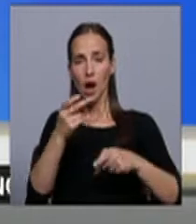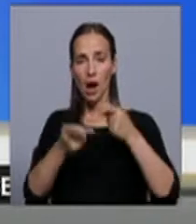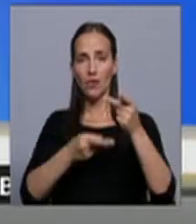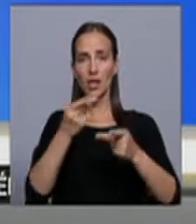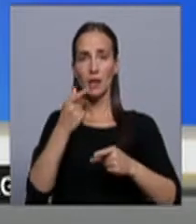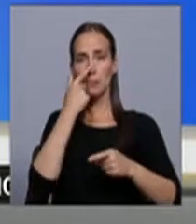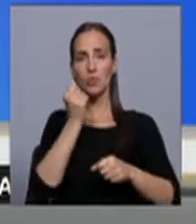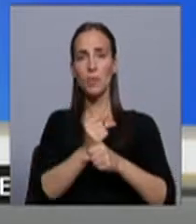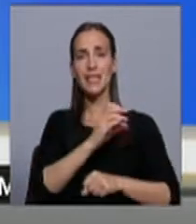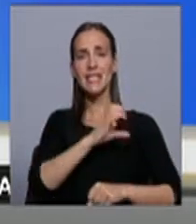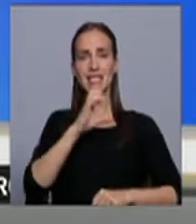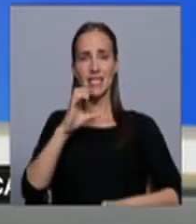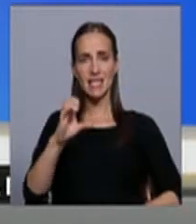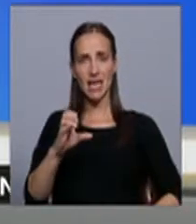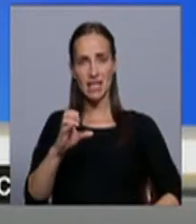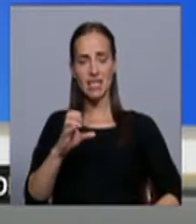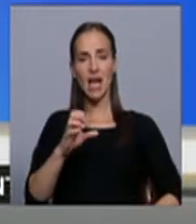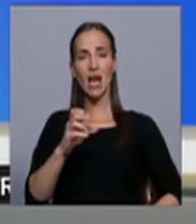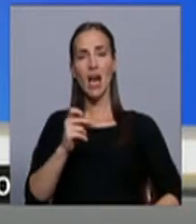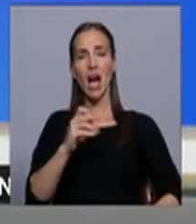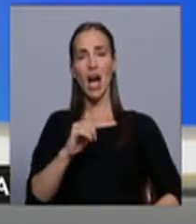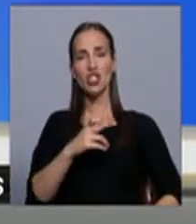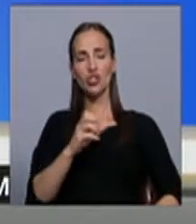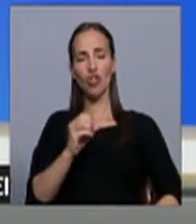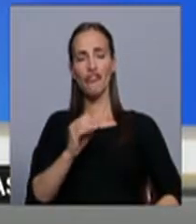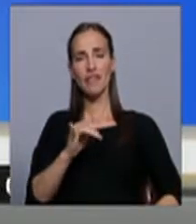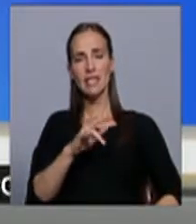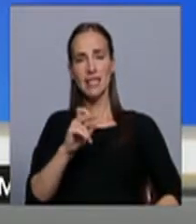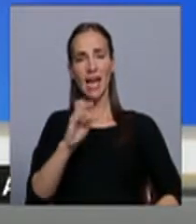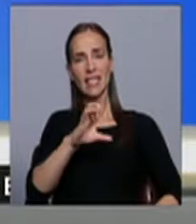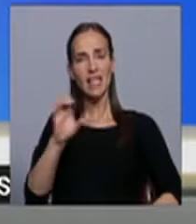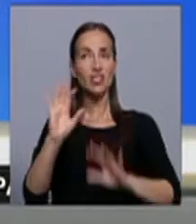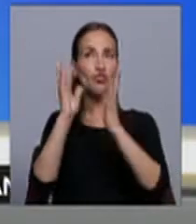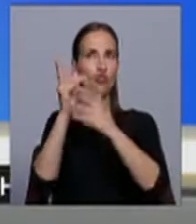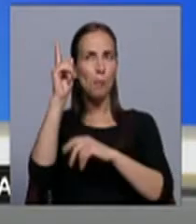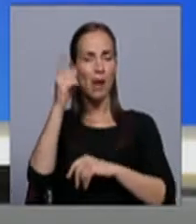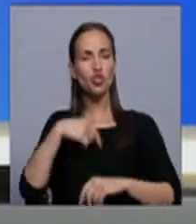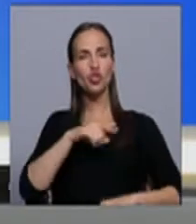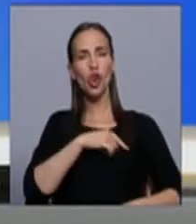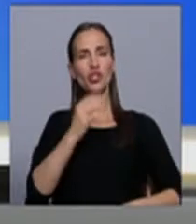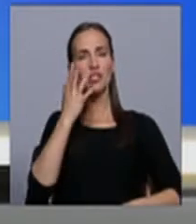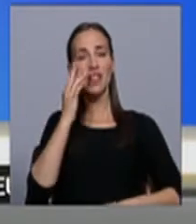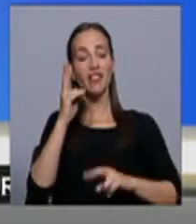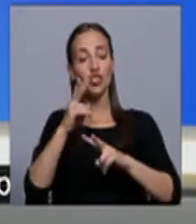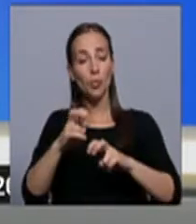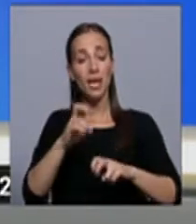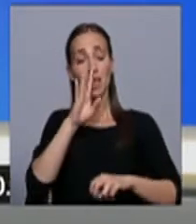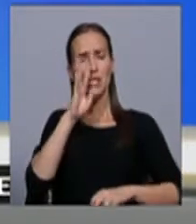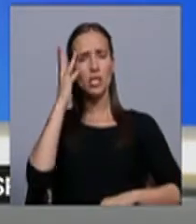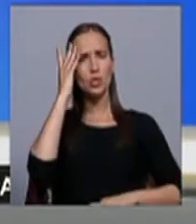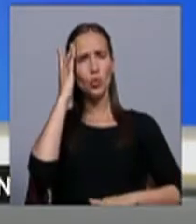Esta semana vamos até um sistema planetário curioso que foi descoberto e analisado por cientistas do Instituto de Astrofísica